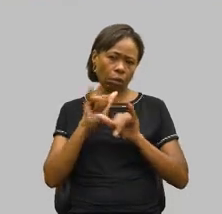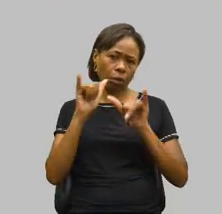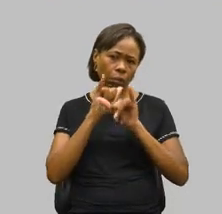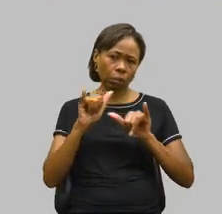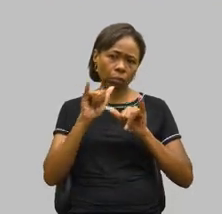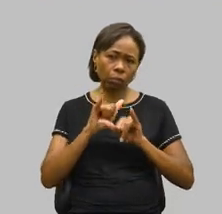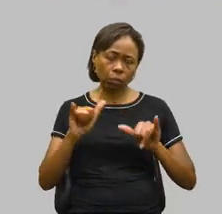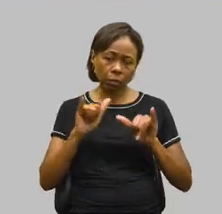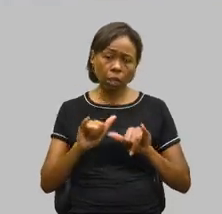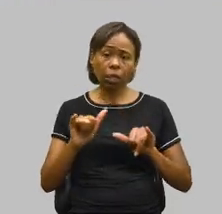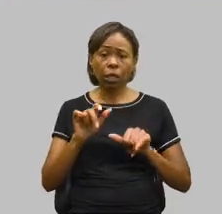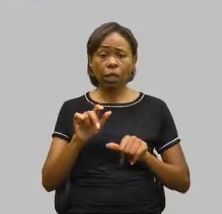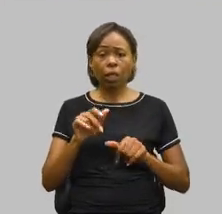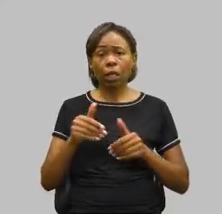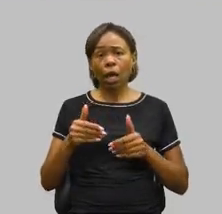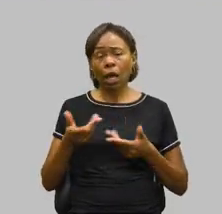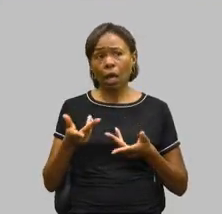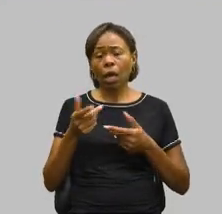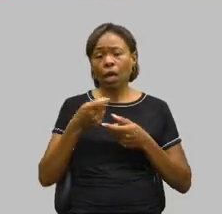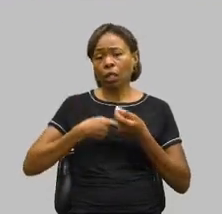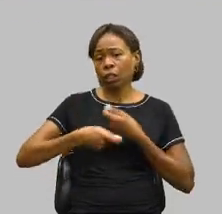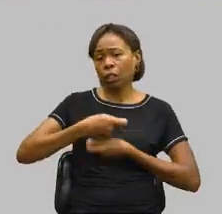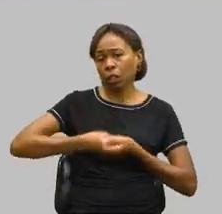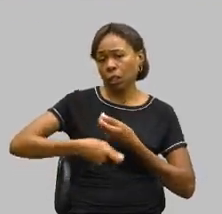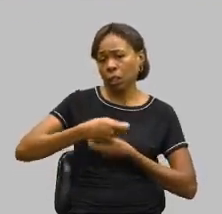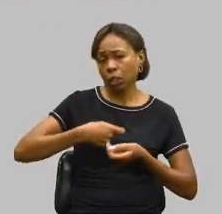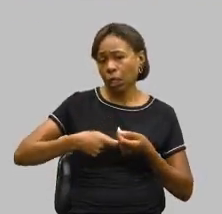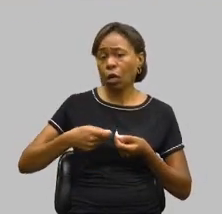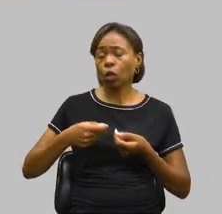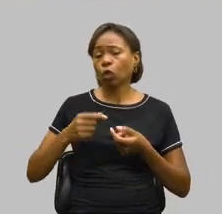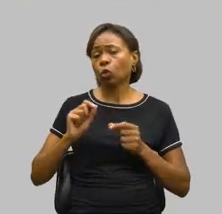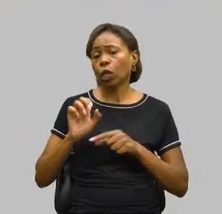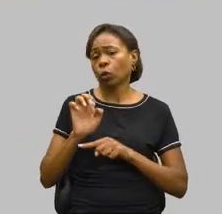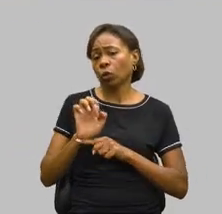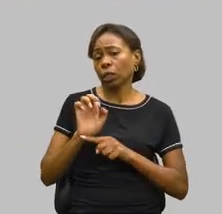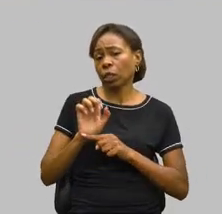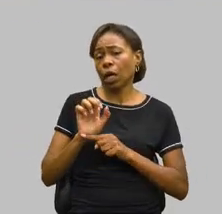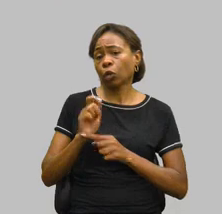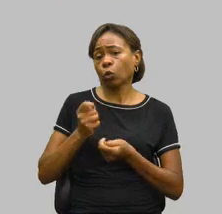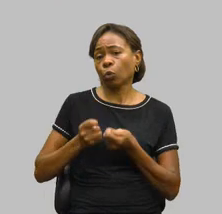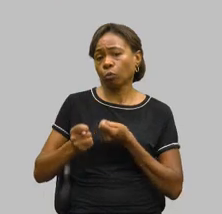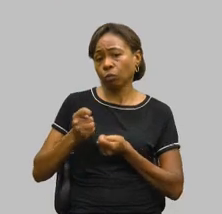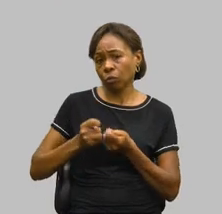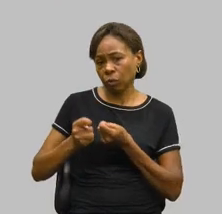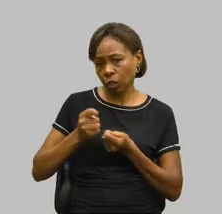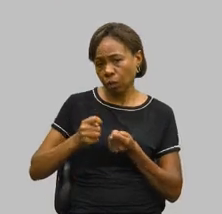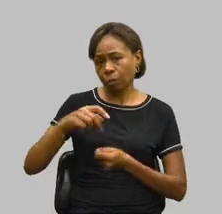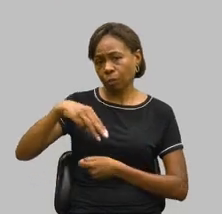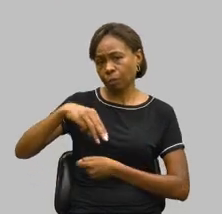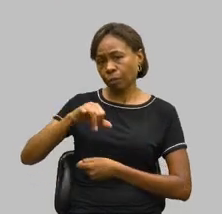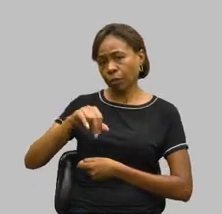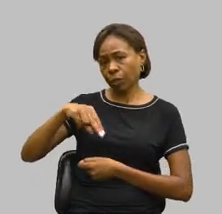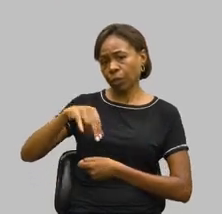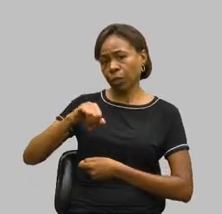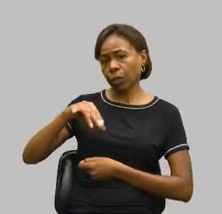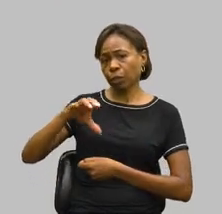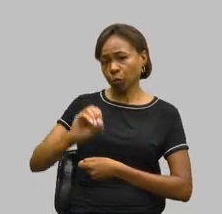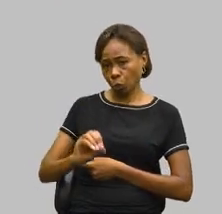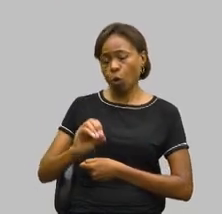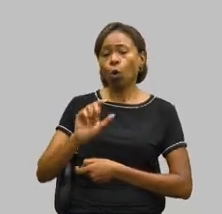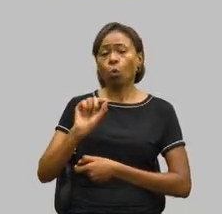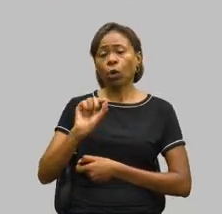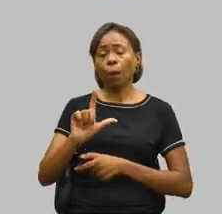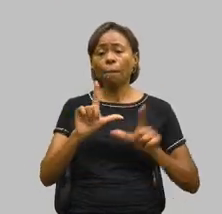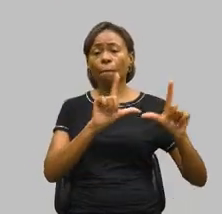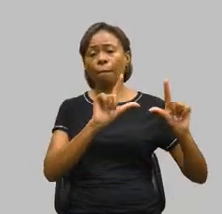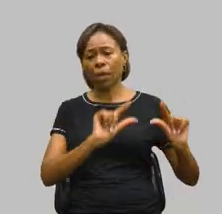uma gestão naquele modelo estado mínimo e aí para quem tá nos acompanhando aí significa menos participação do